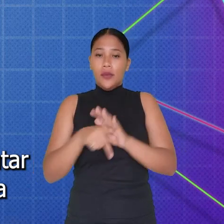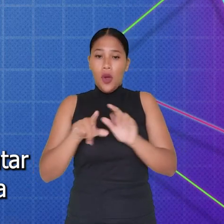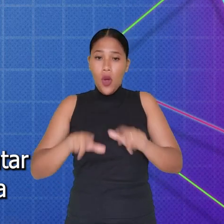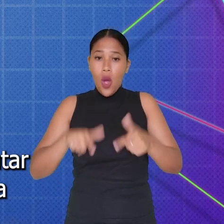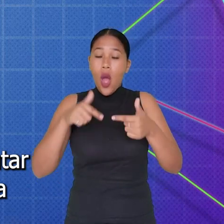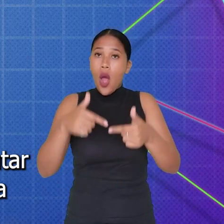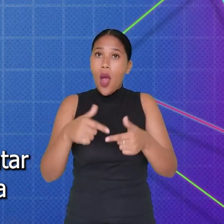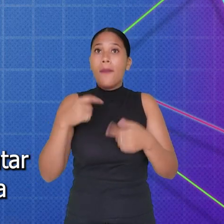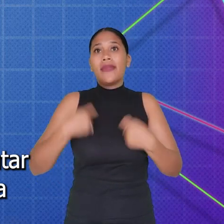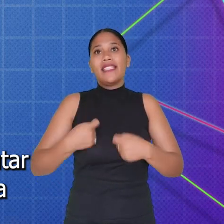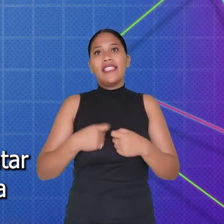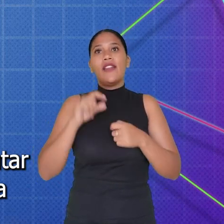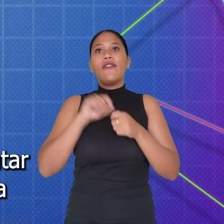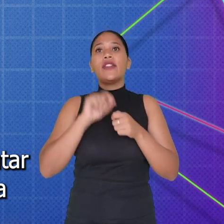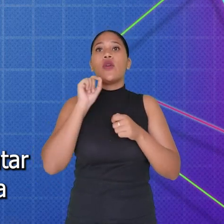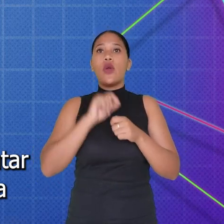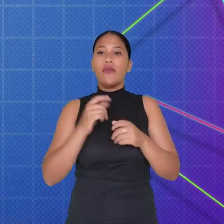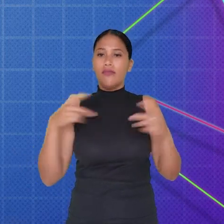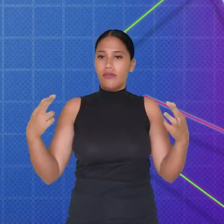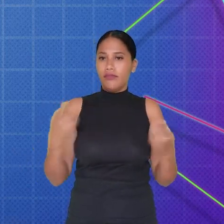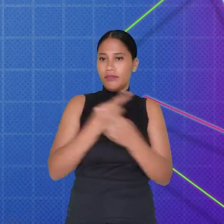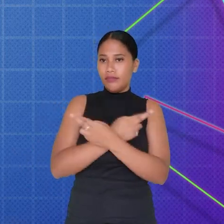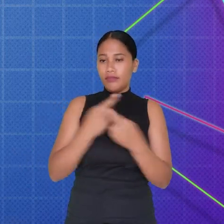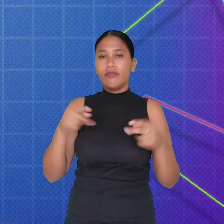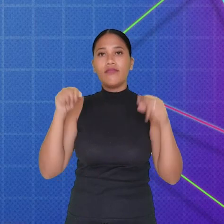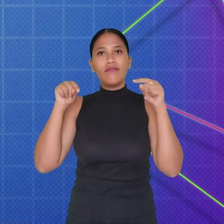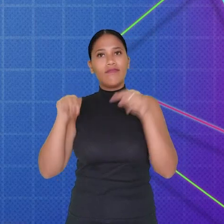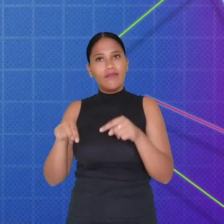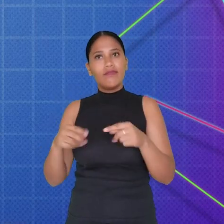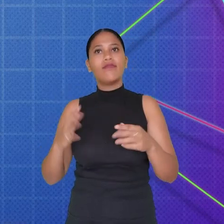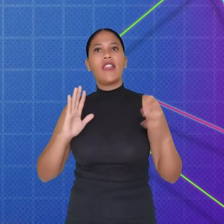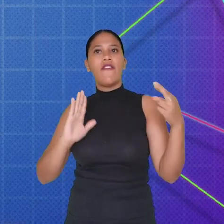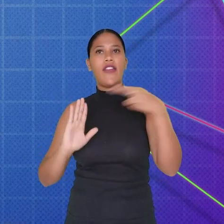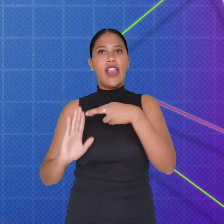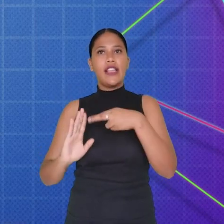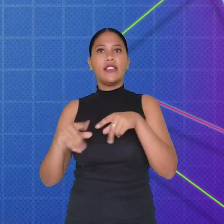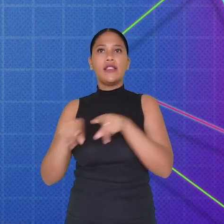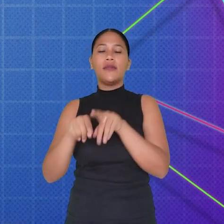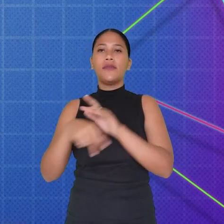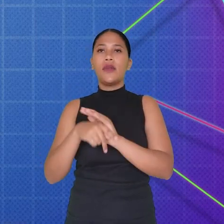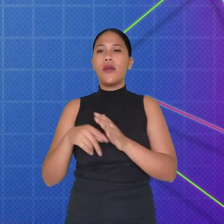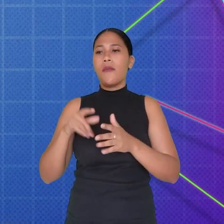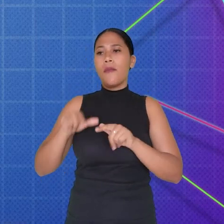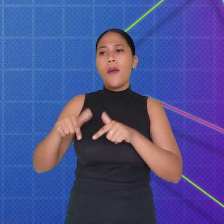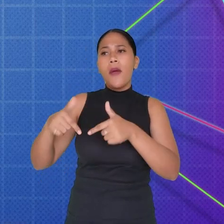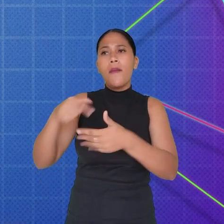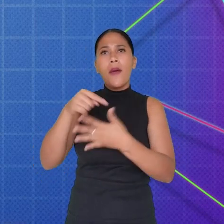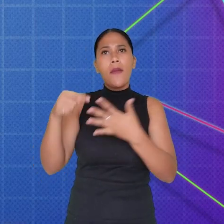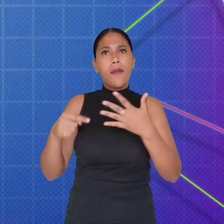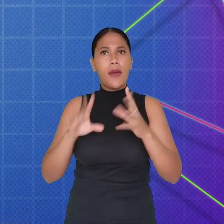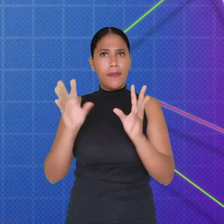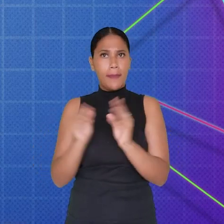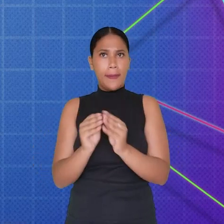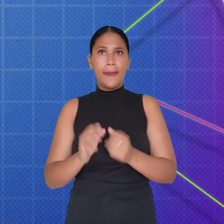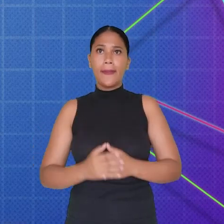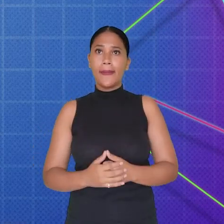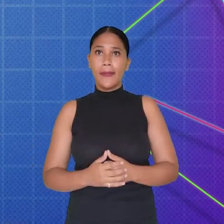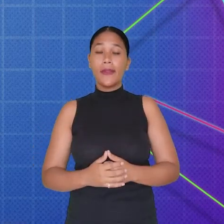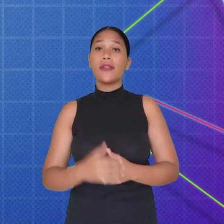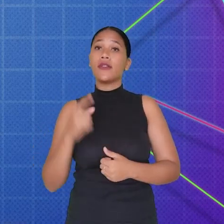essas operações devem fazer referência a essa interface e implementar todos os métodos que ela define.